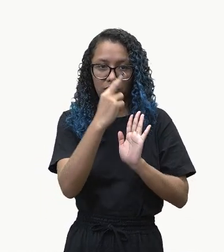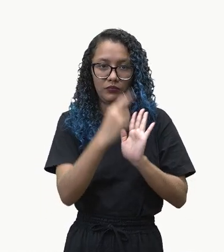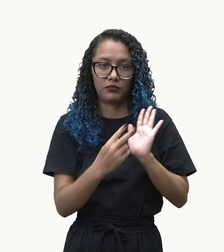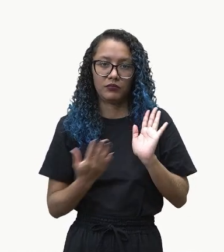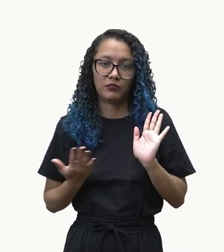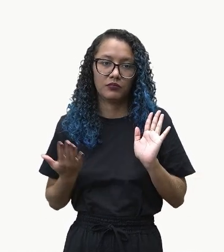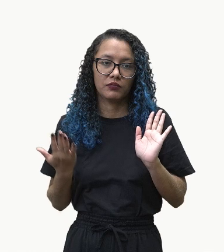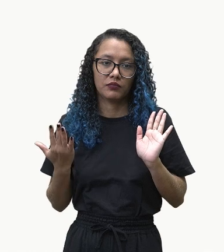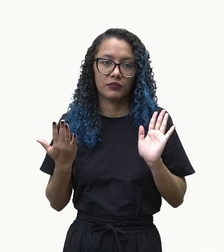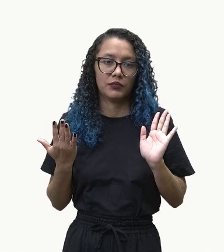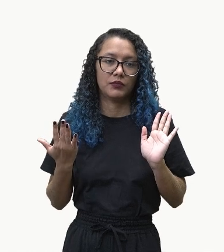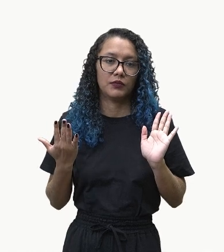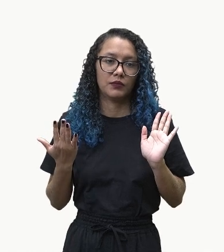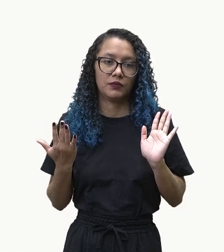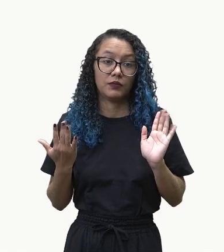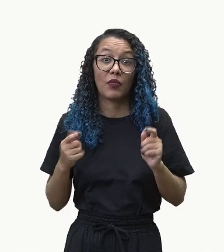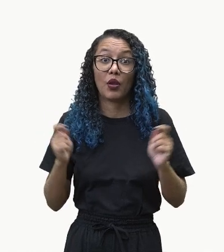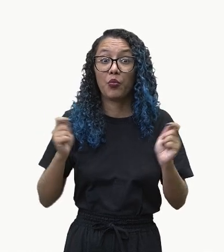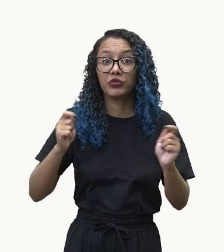visualizar